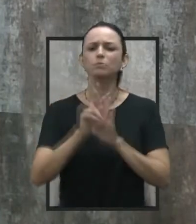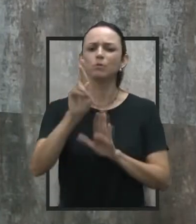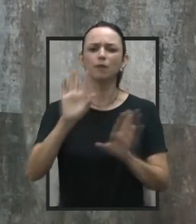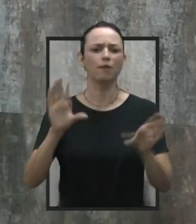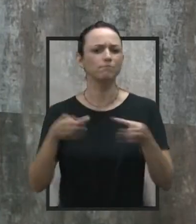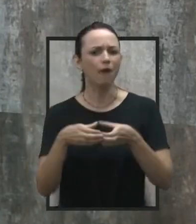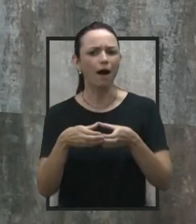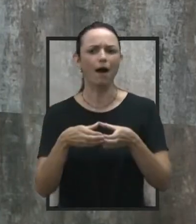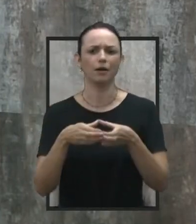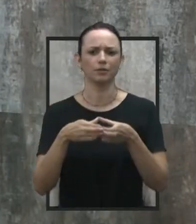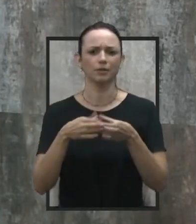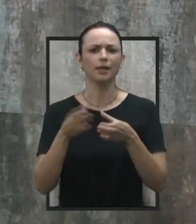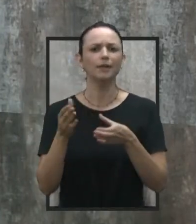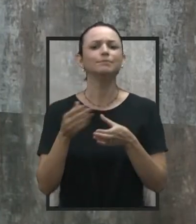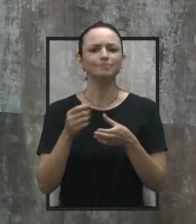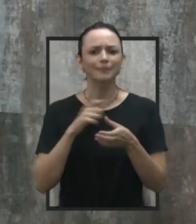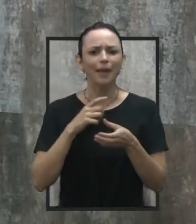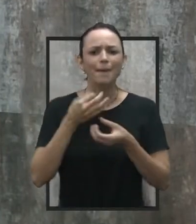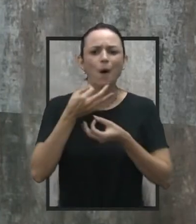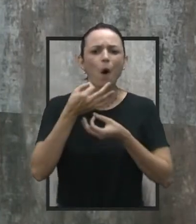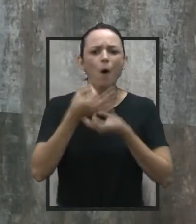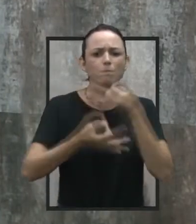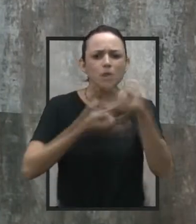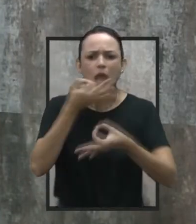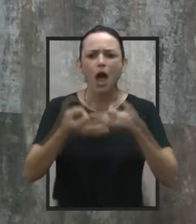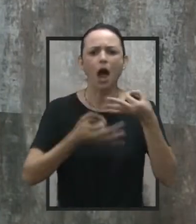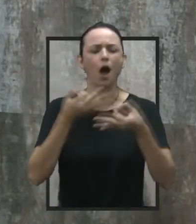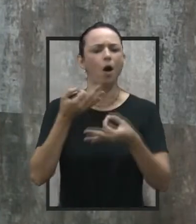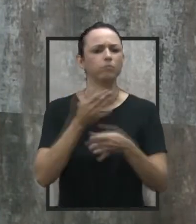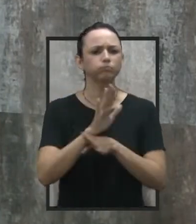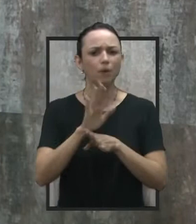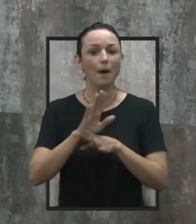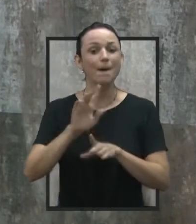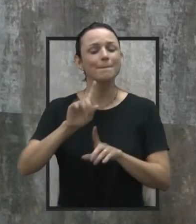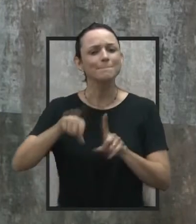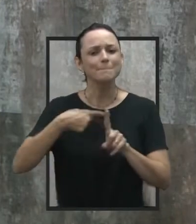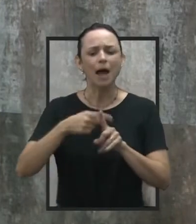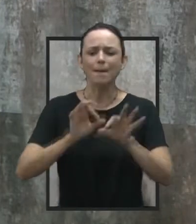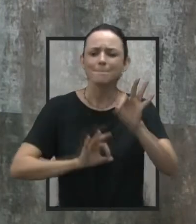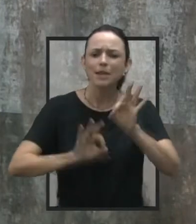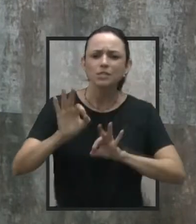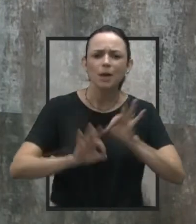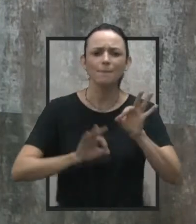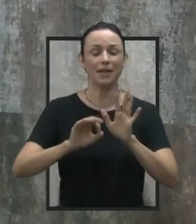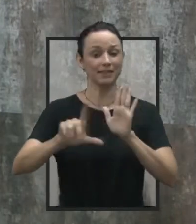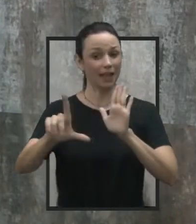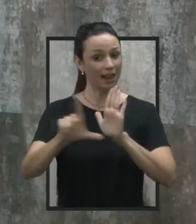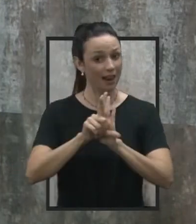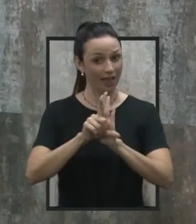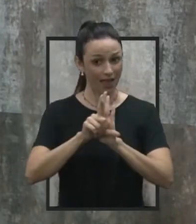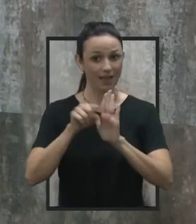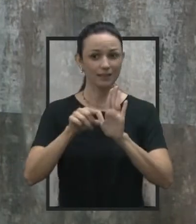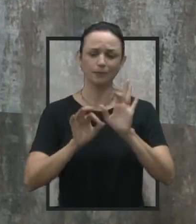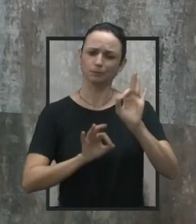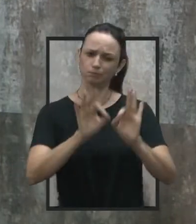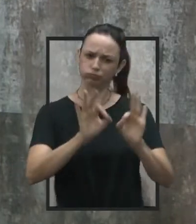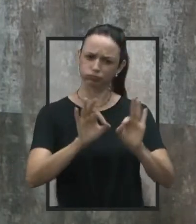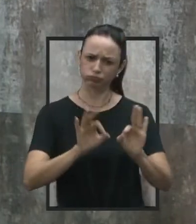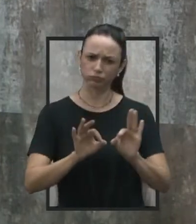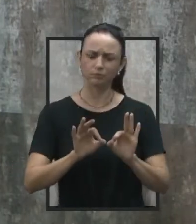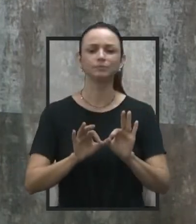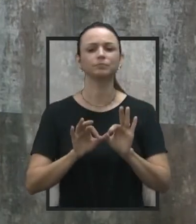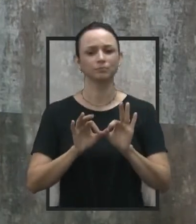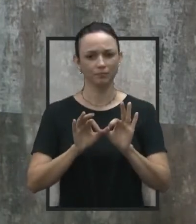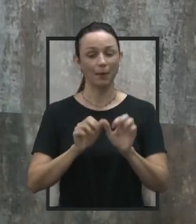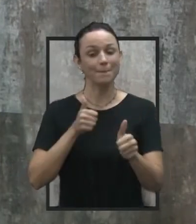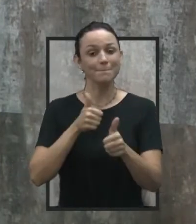de bairro, trazendo essas sugestões, mais próximo esse planejamento, essa lei teoricamente